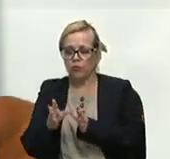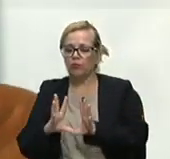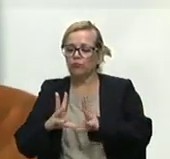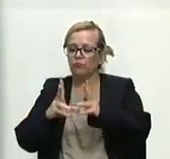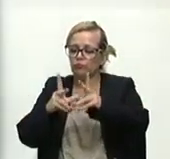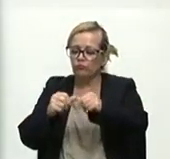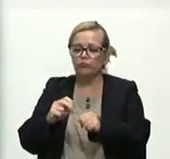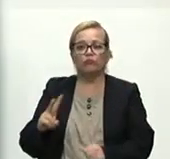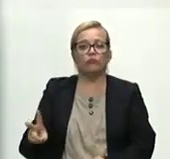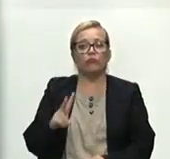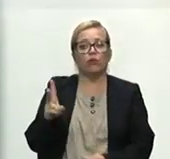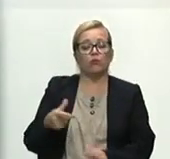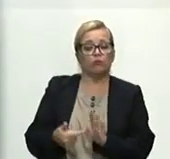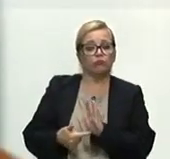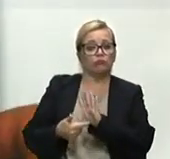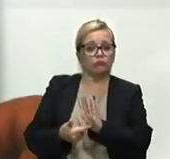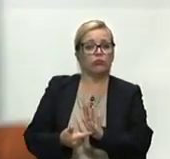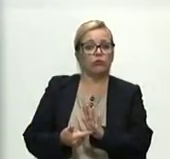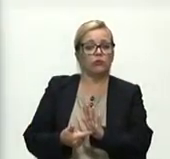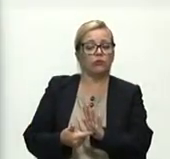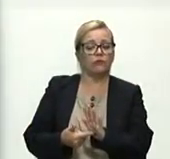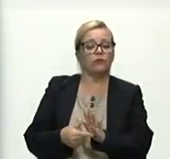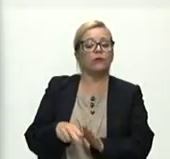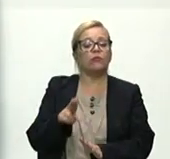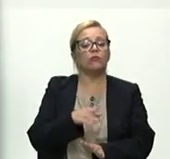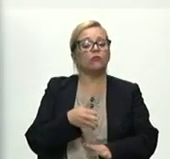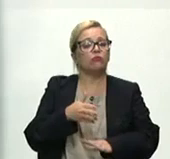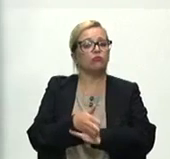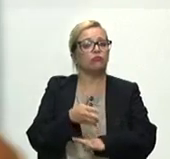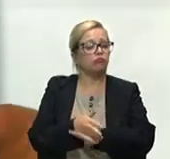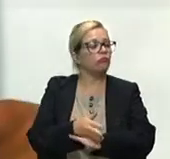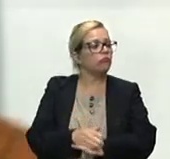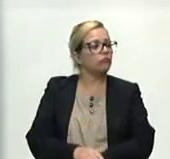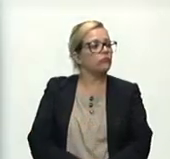15,5, 6 m+,